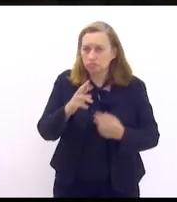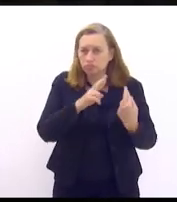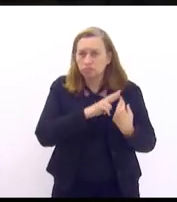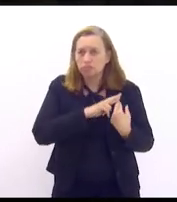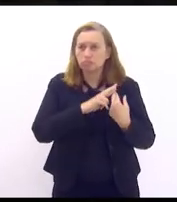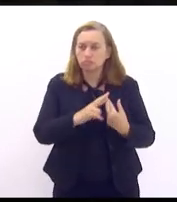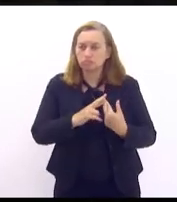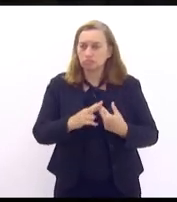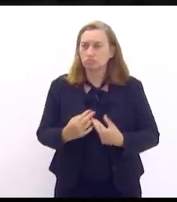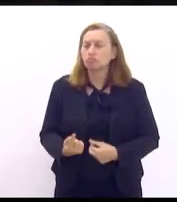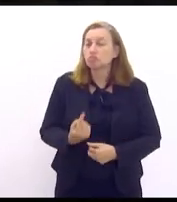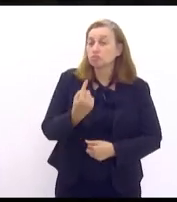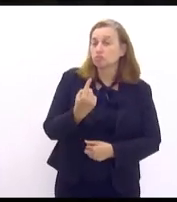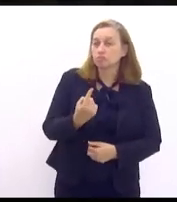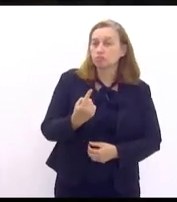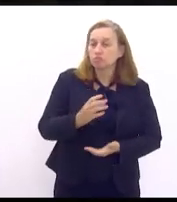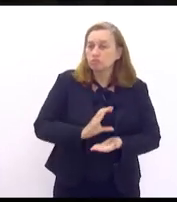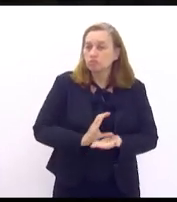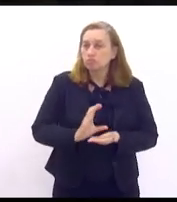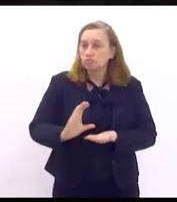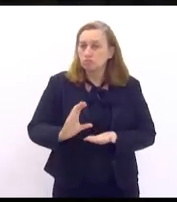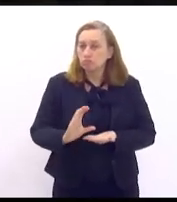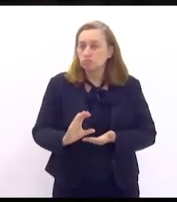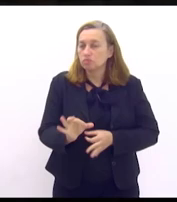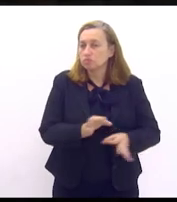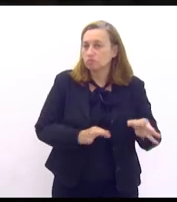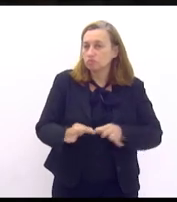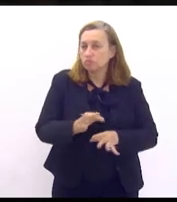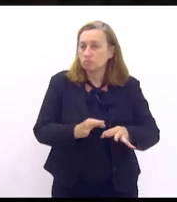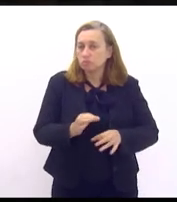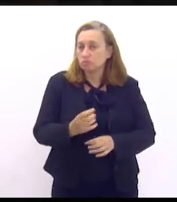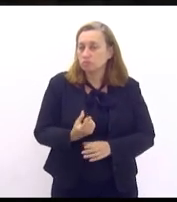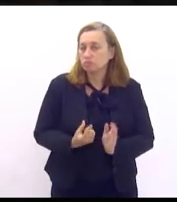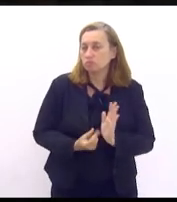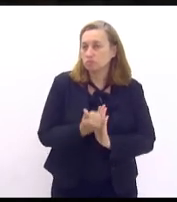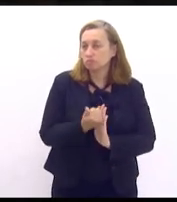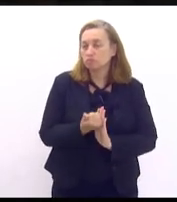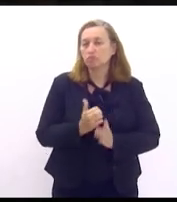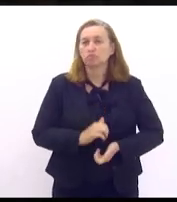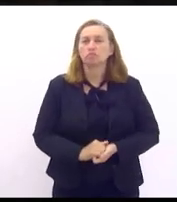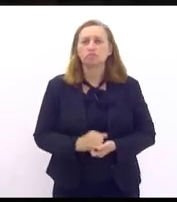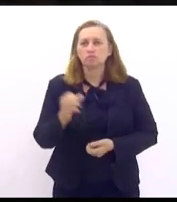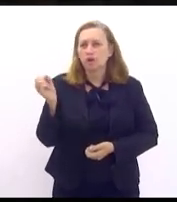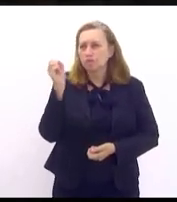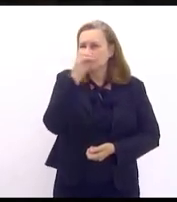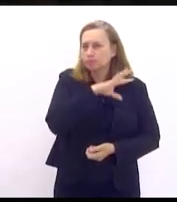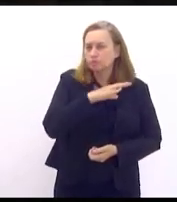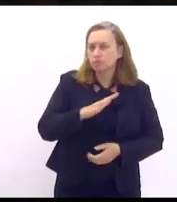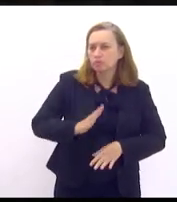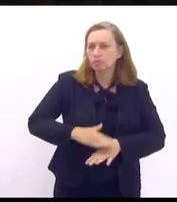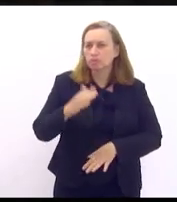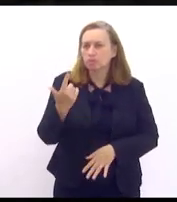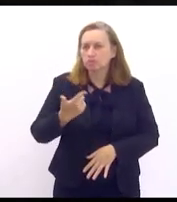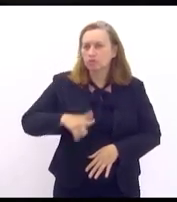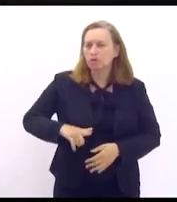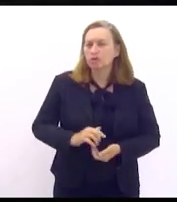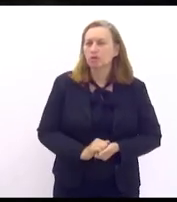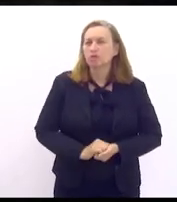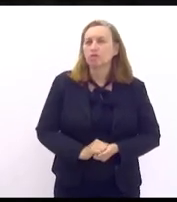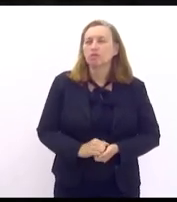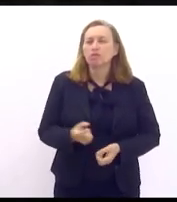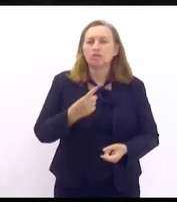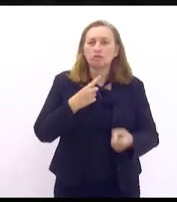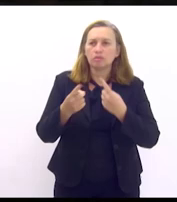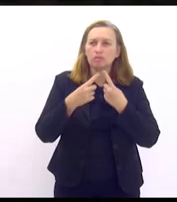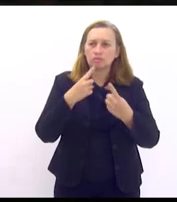responsável, com recurso público e com planejamento orçamentário. É absurdo a gente, por mais uma vez, estar